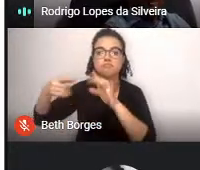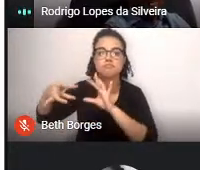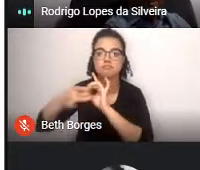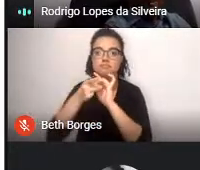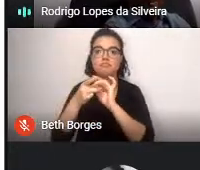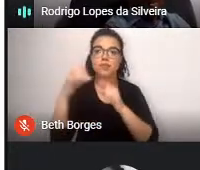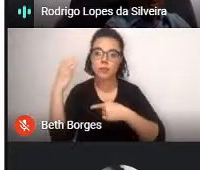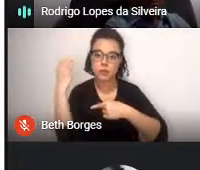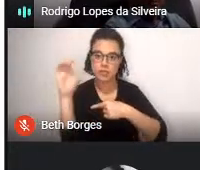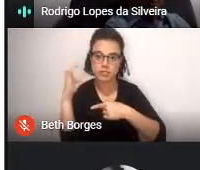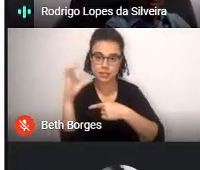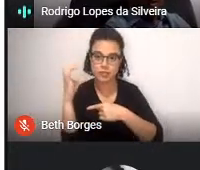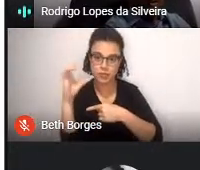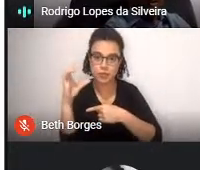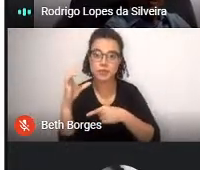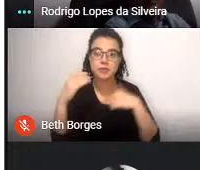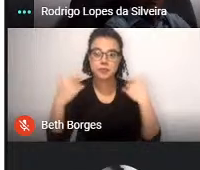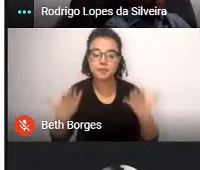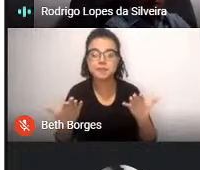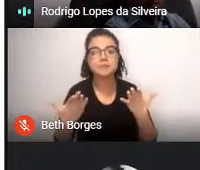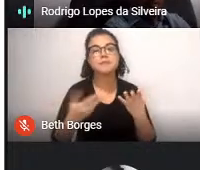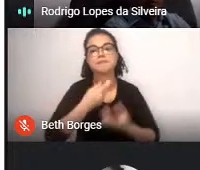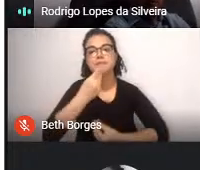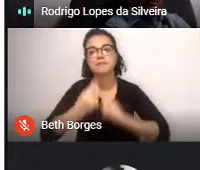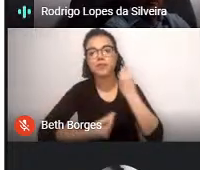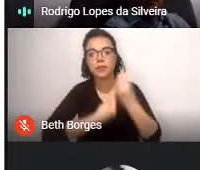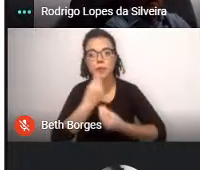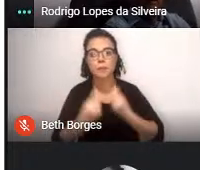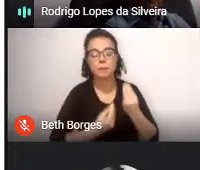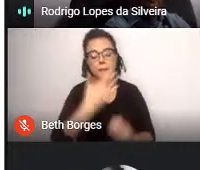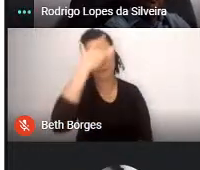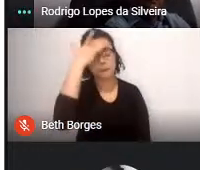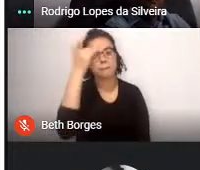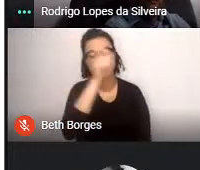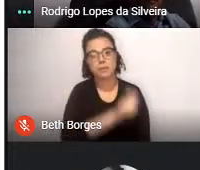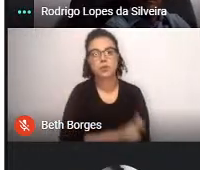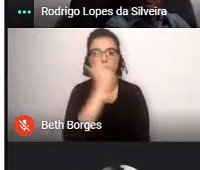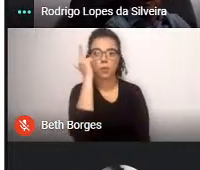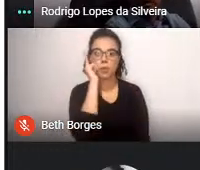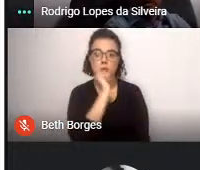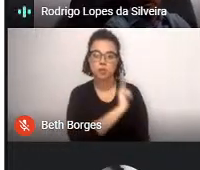branco, que aquela pessoa que tem consegue perceber, tá?